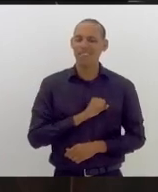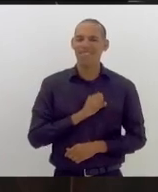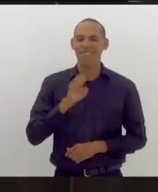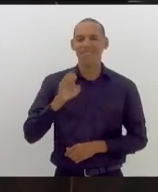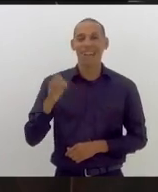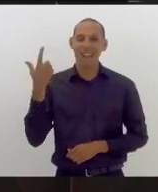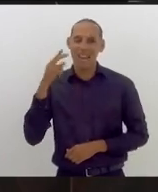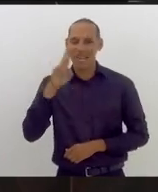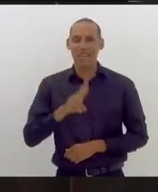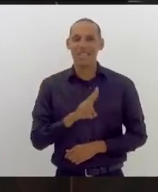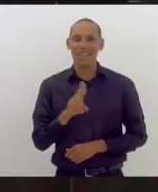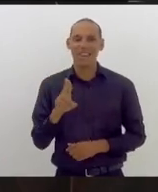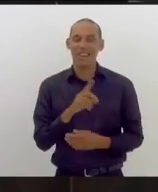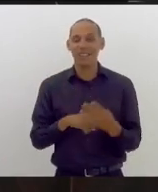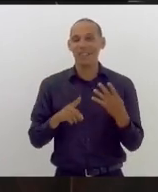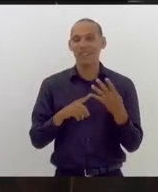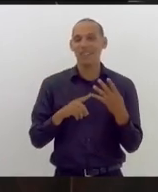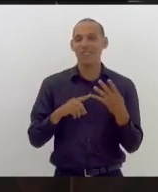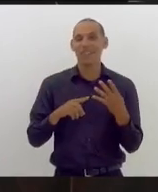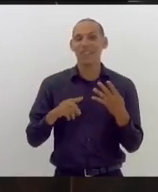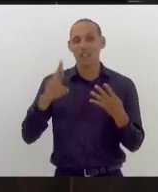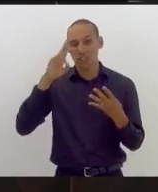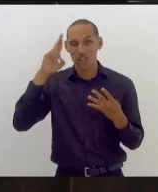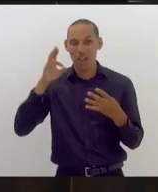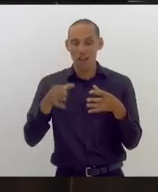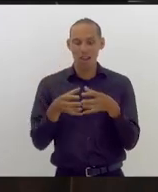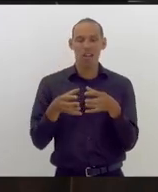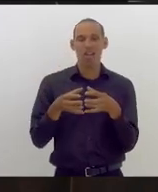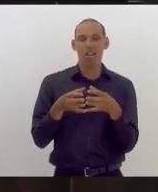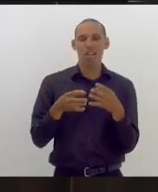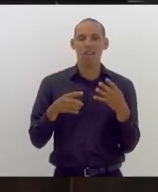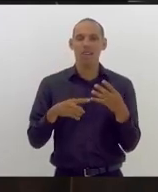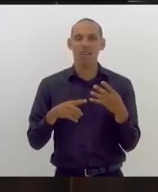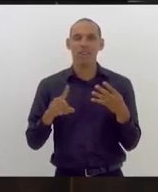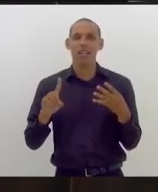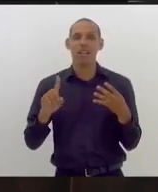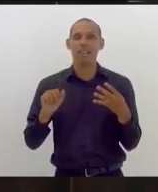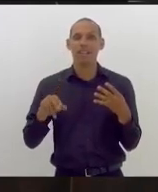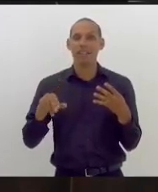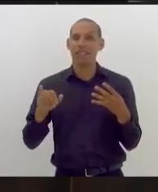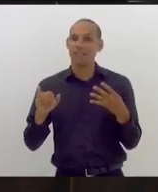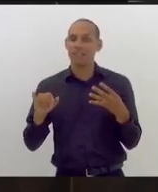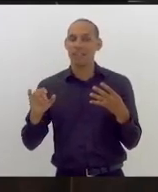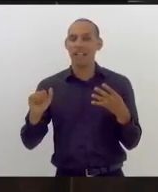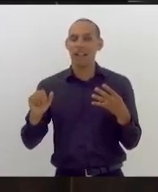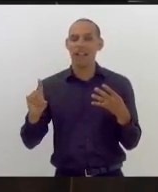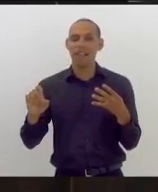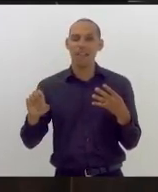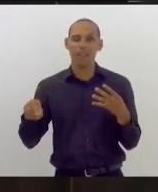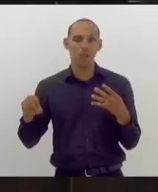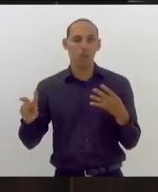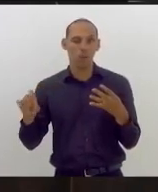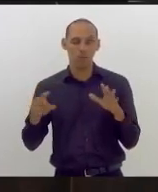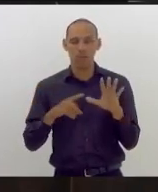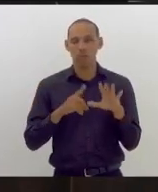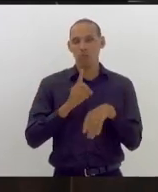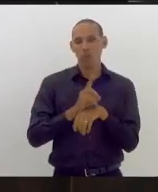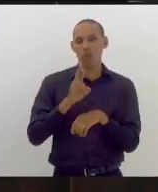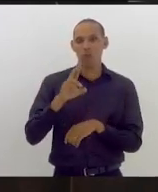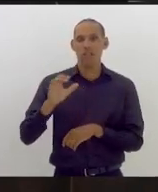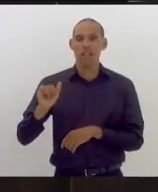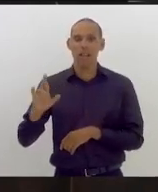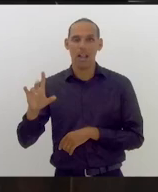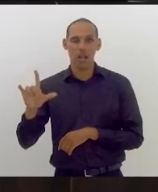ex-padre, querido chefe de gabinete, grande André Novo, o Dr. Carlos Marcelo,